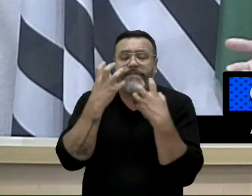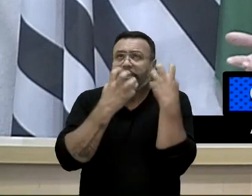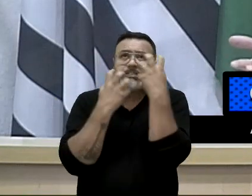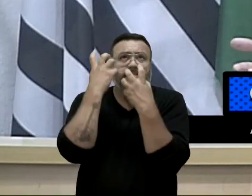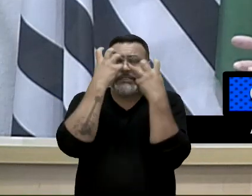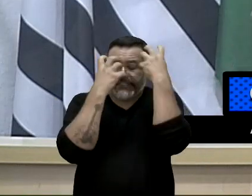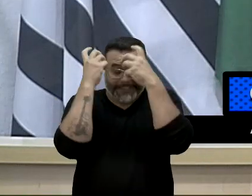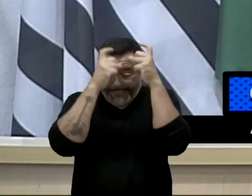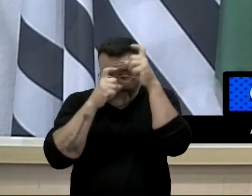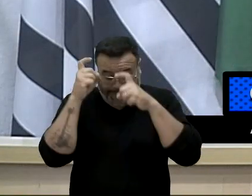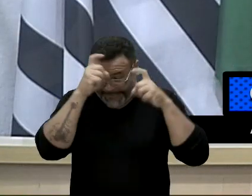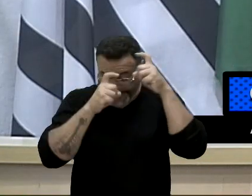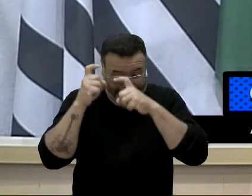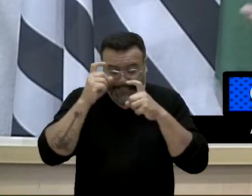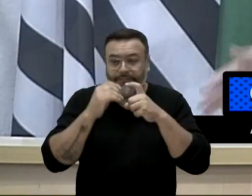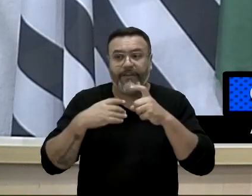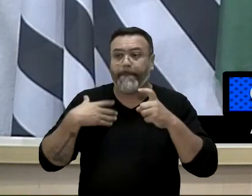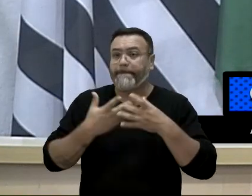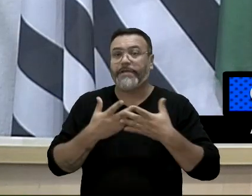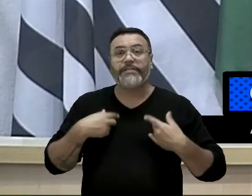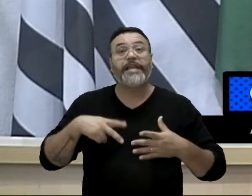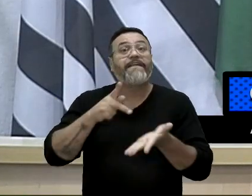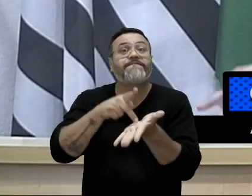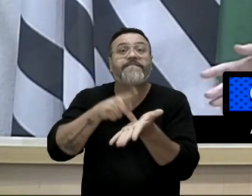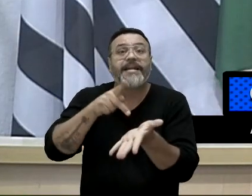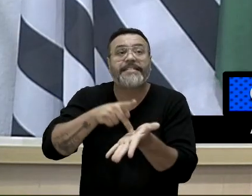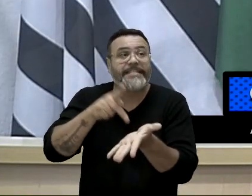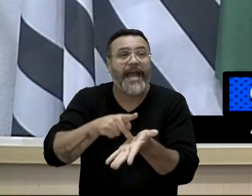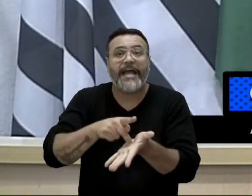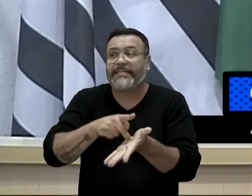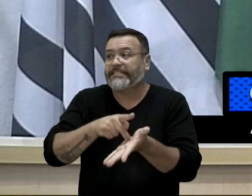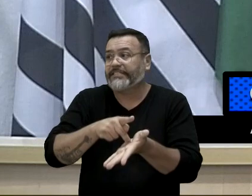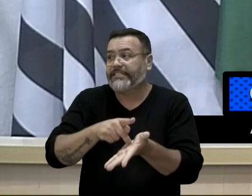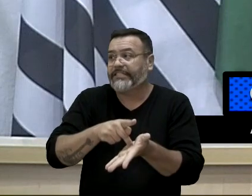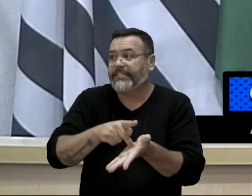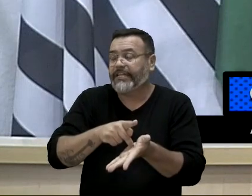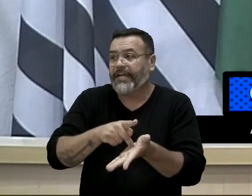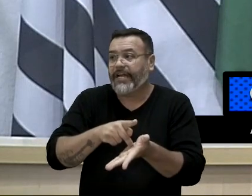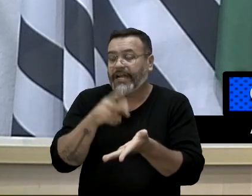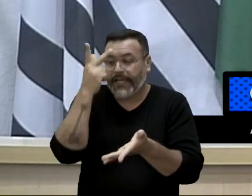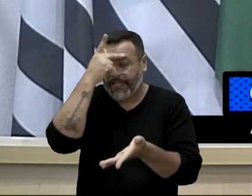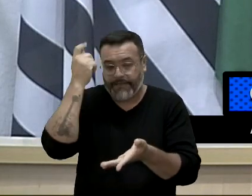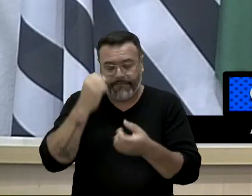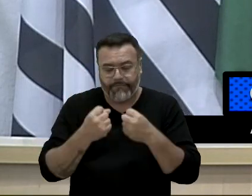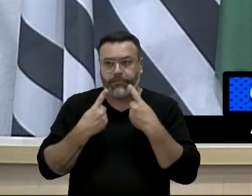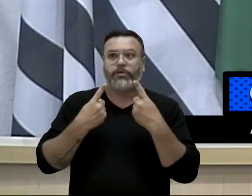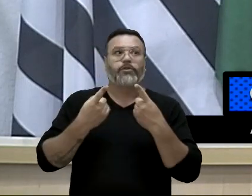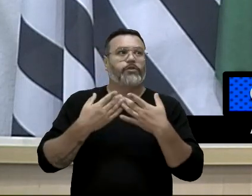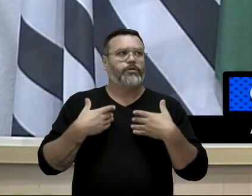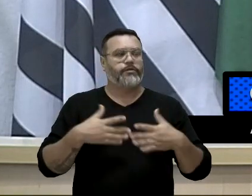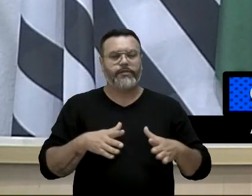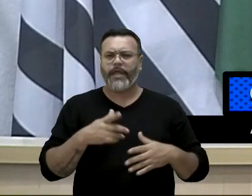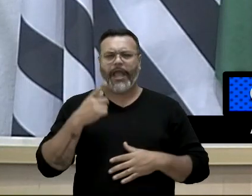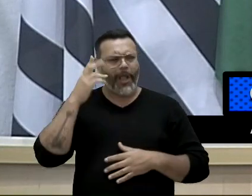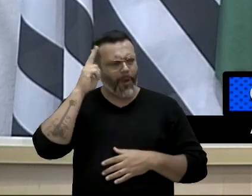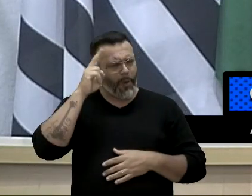é real. Isso é a maternidade. As pessoas se assustam. Eu me lembro que logo que a Mia estava